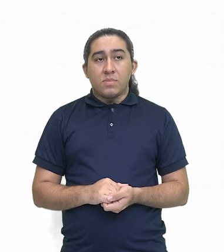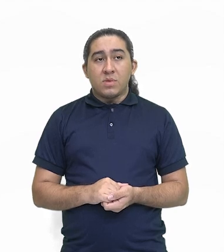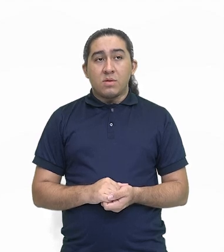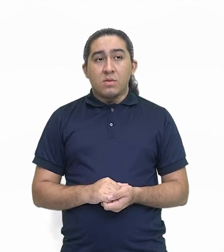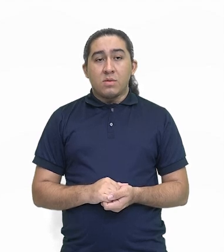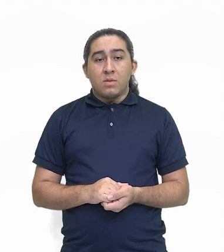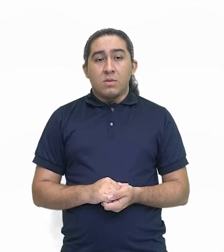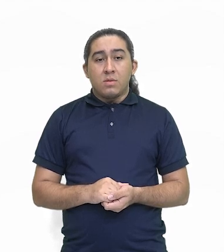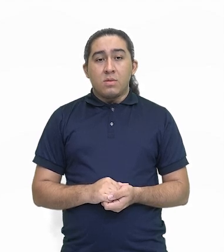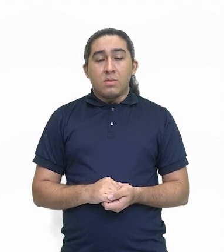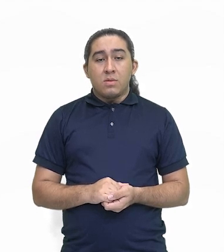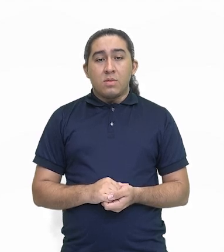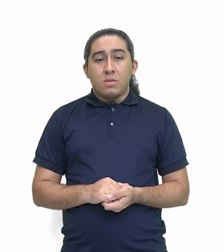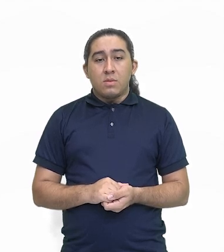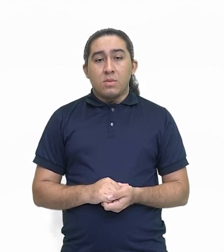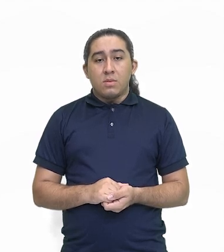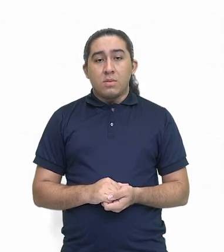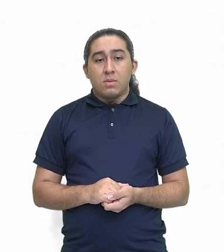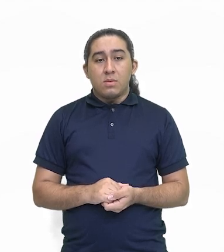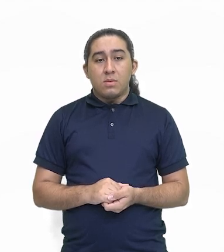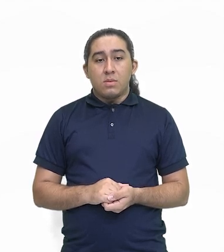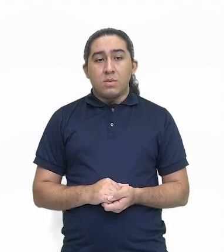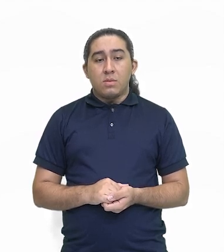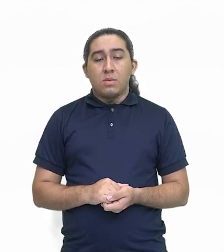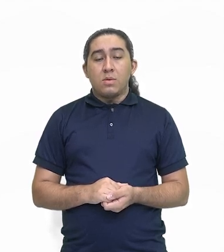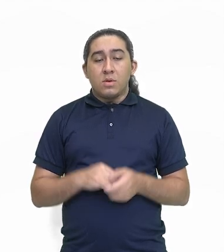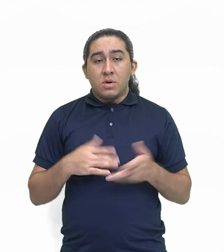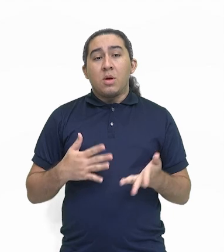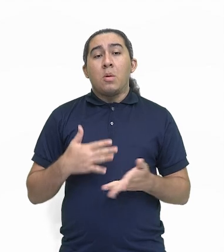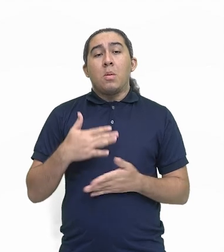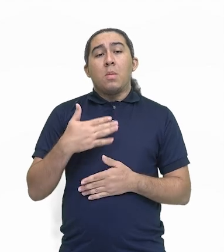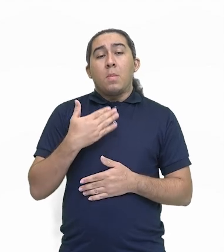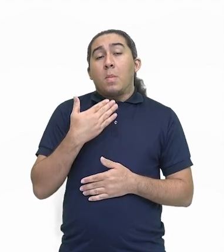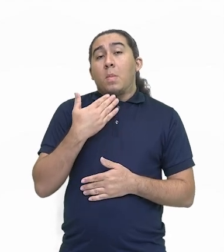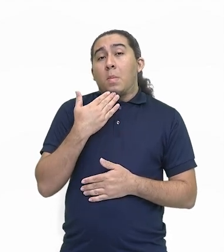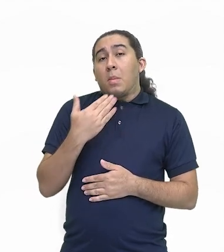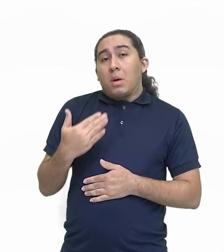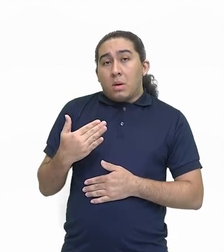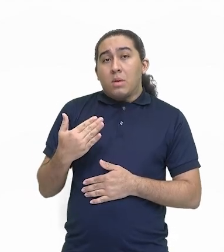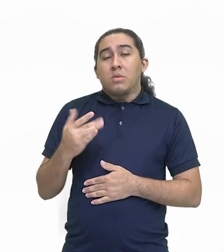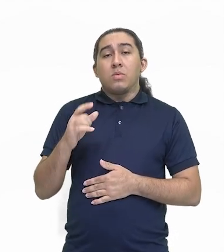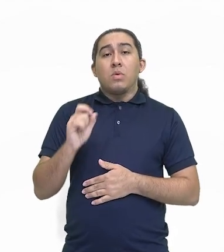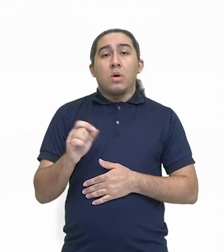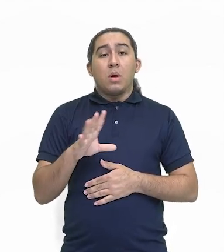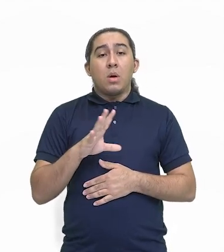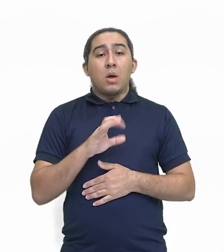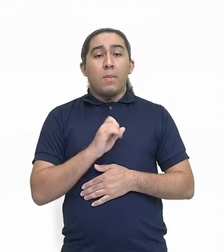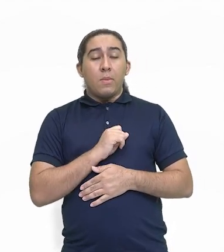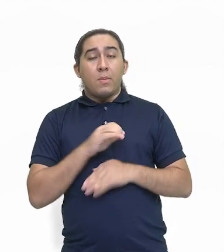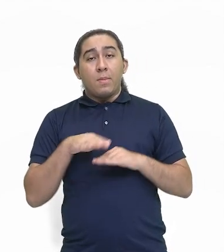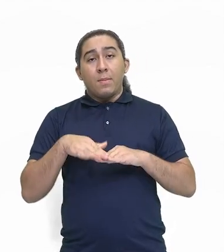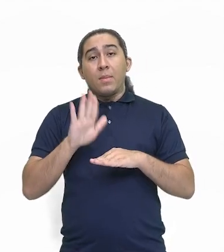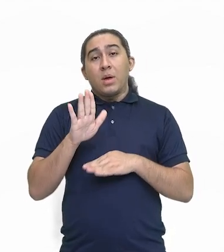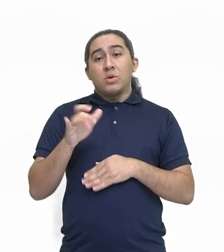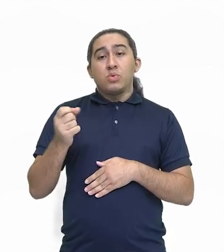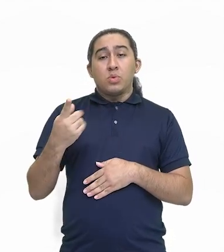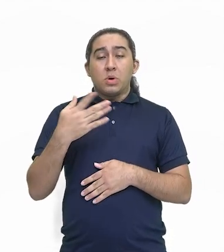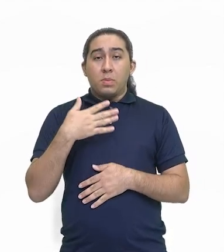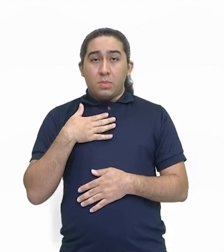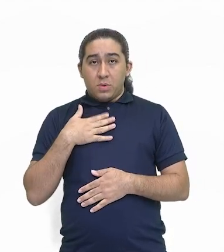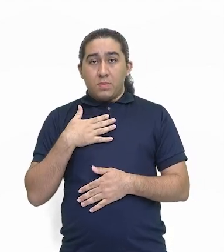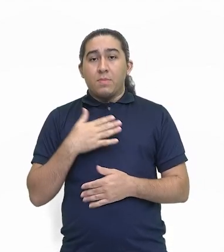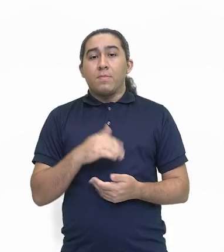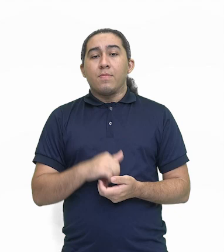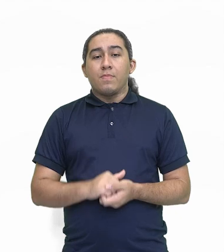peço-vos, amo mais, ame mais do que a mim. Peço que vos ame mais que a mim,